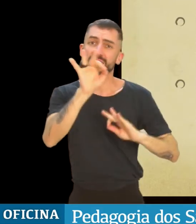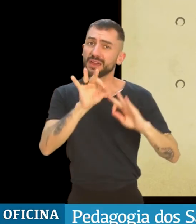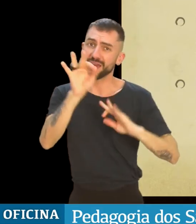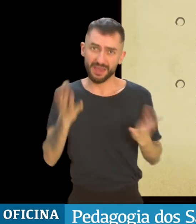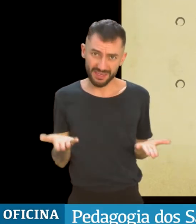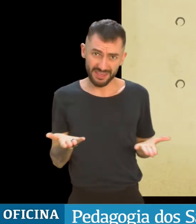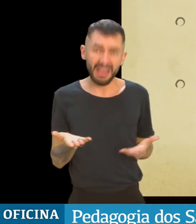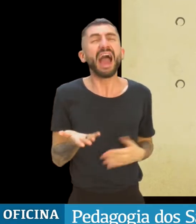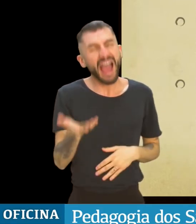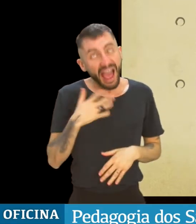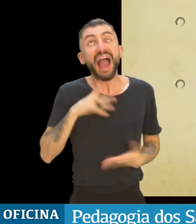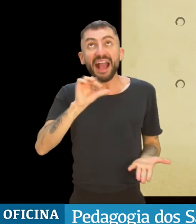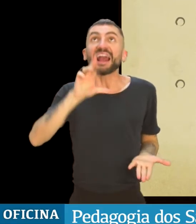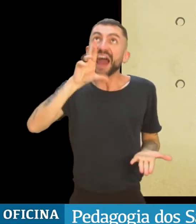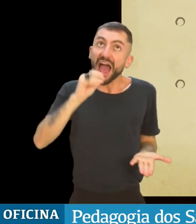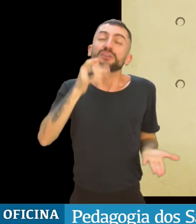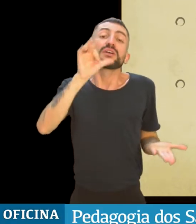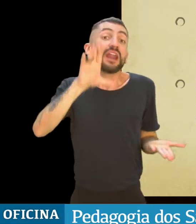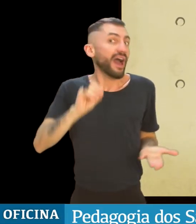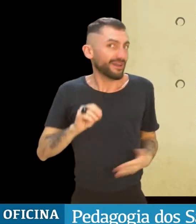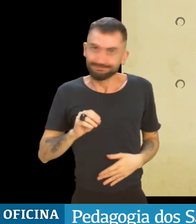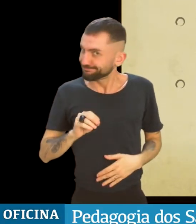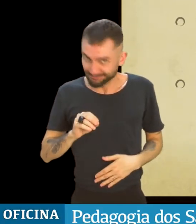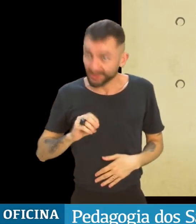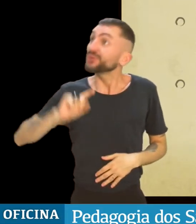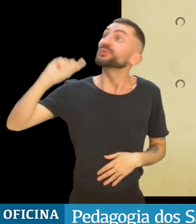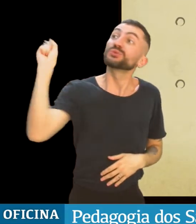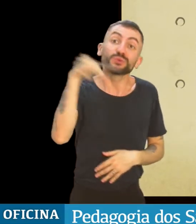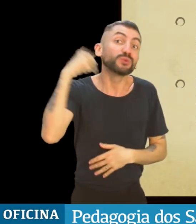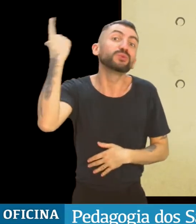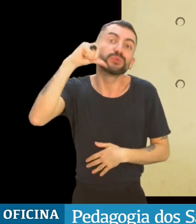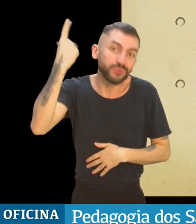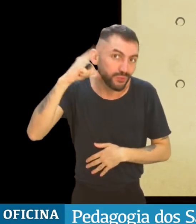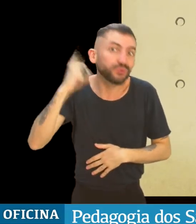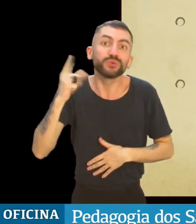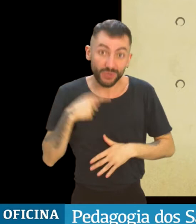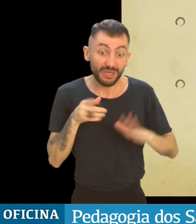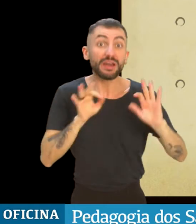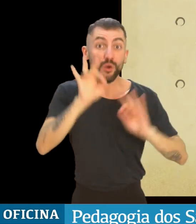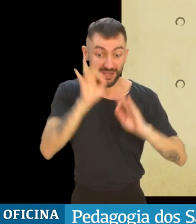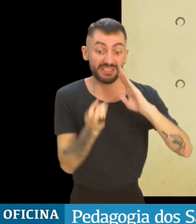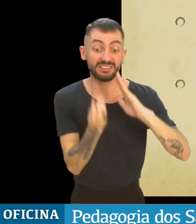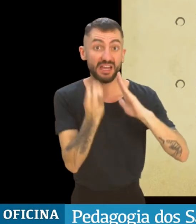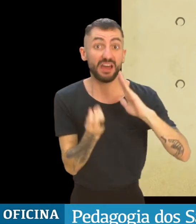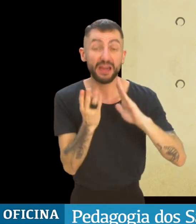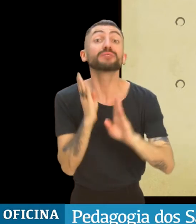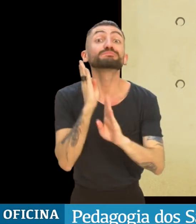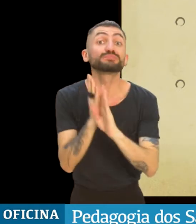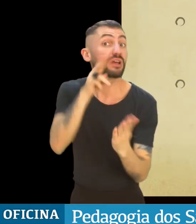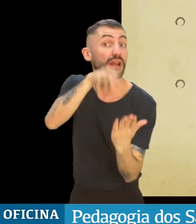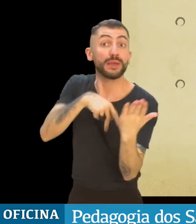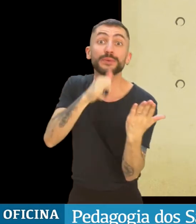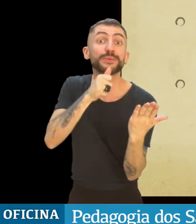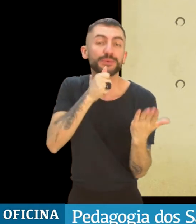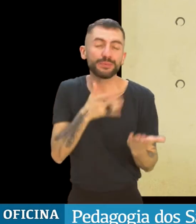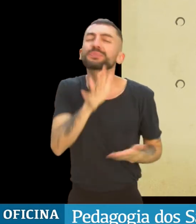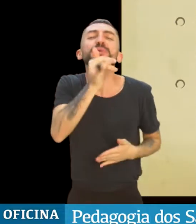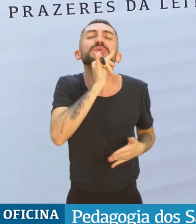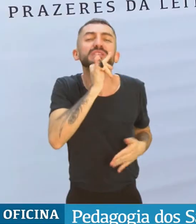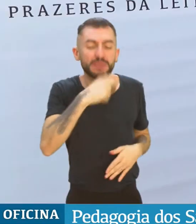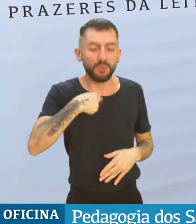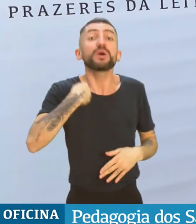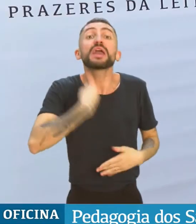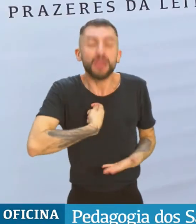óbvia, mas acontece com uma frequência muito maior do que deveria. Então, se você perguntar para mim hoje: Rodrigo, mas quem são suas referências?